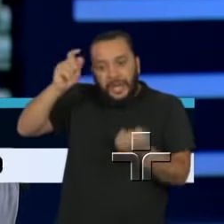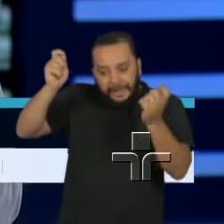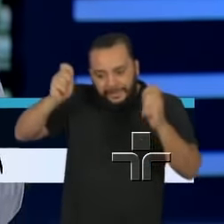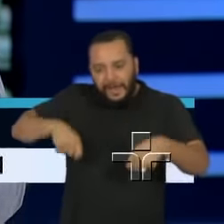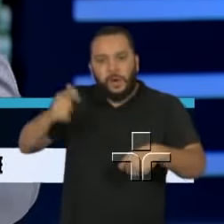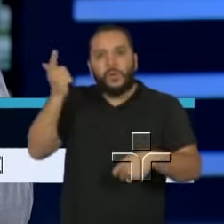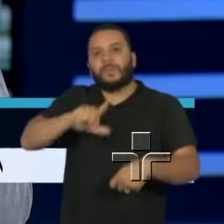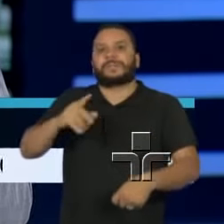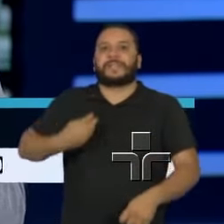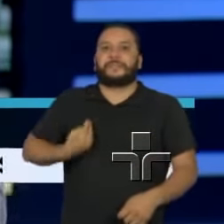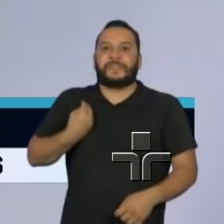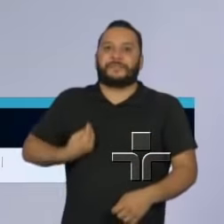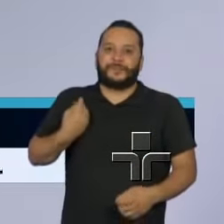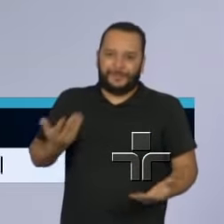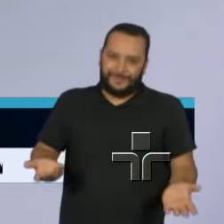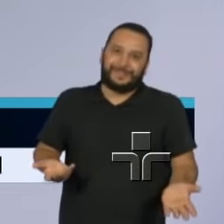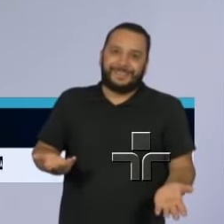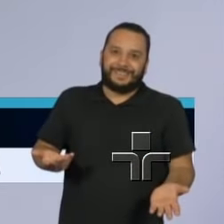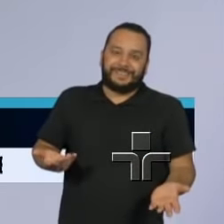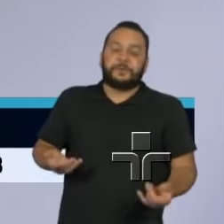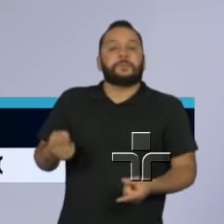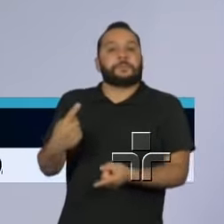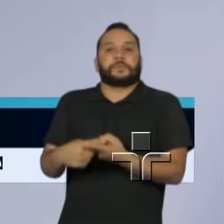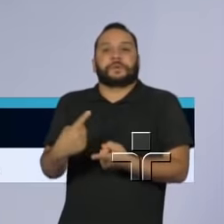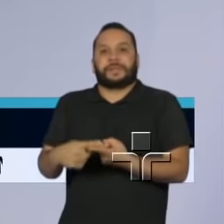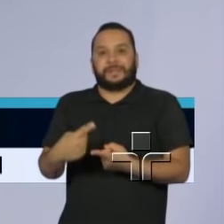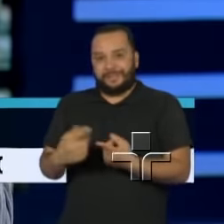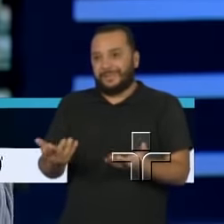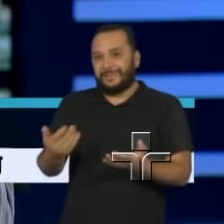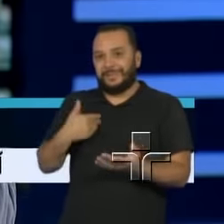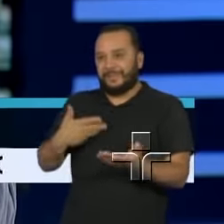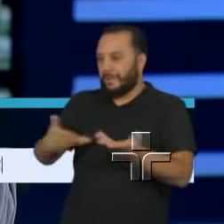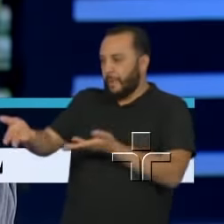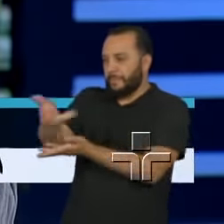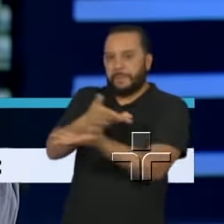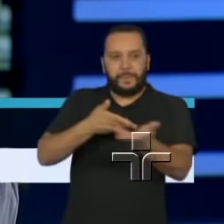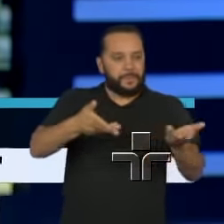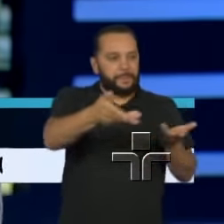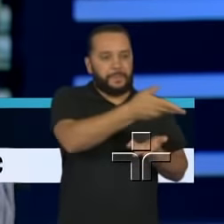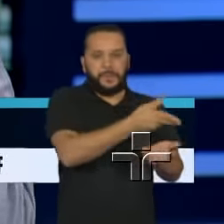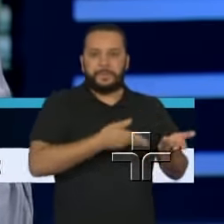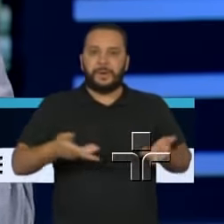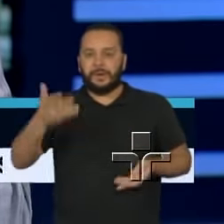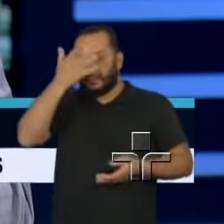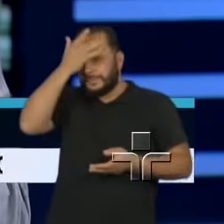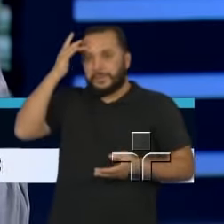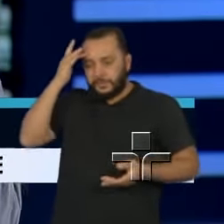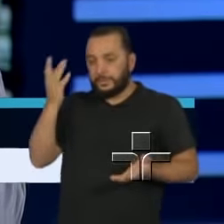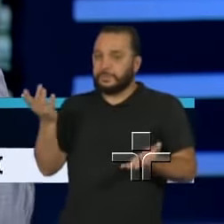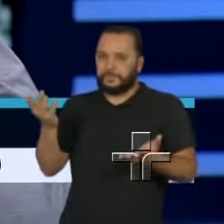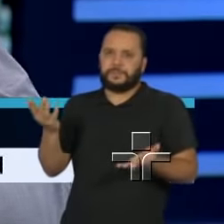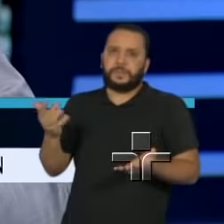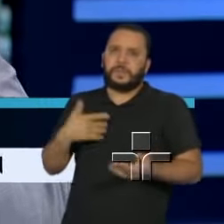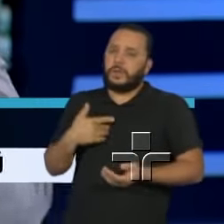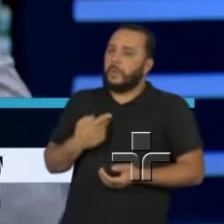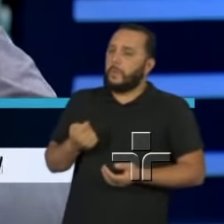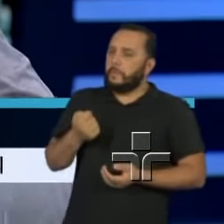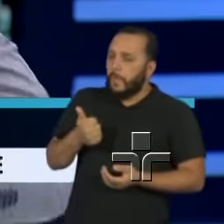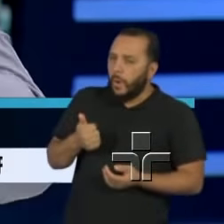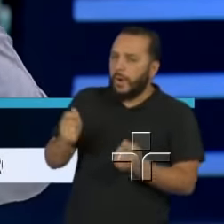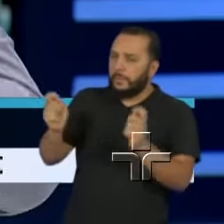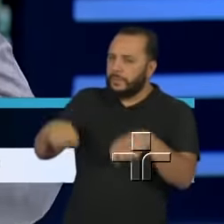à nossa volta, né? E no nosso entorno. E a gente teve poucas possibilidades e oportunidades de